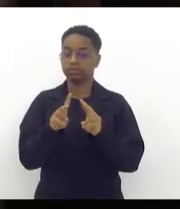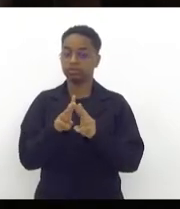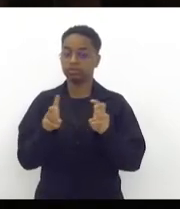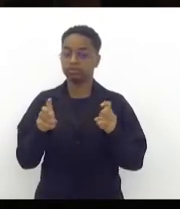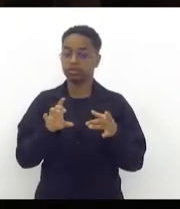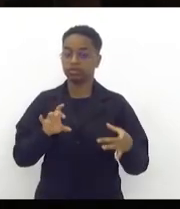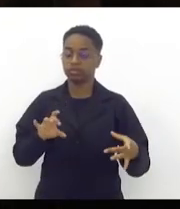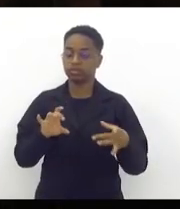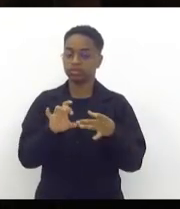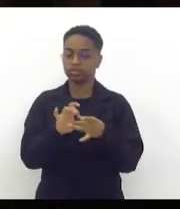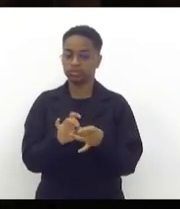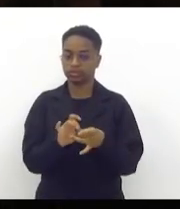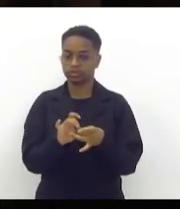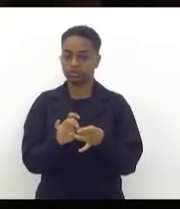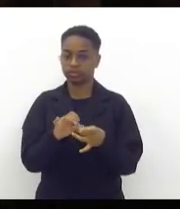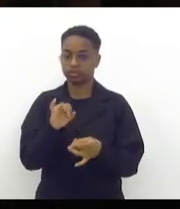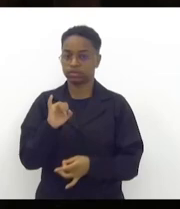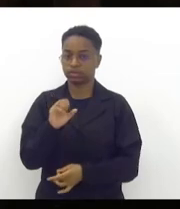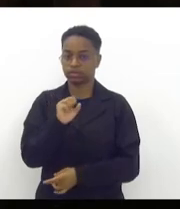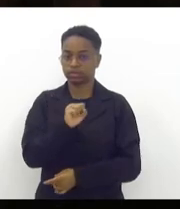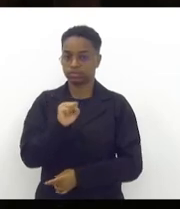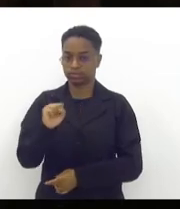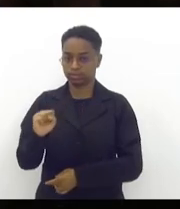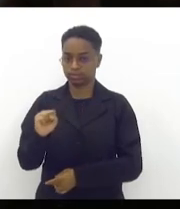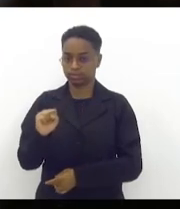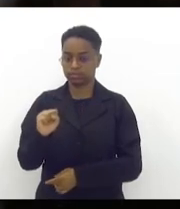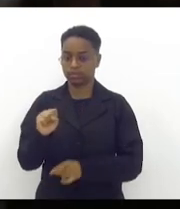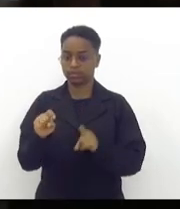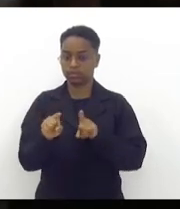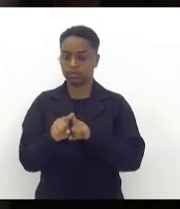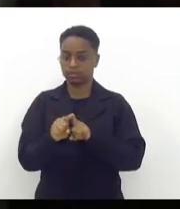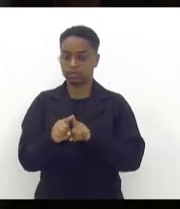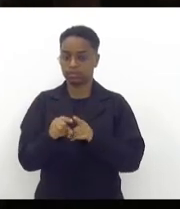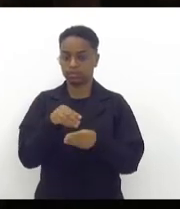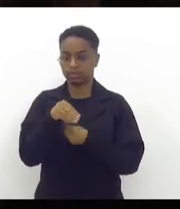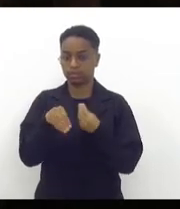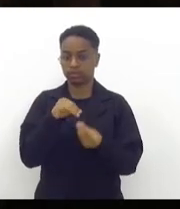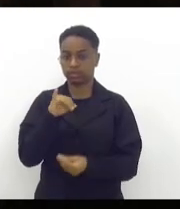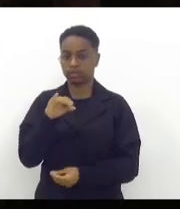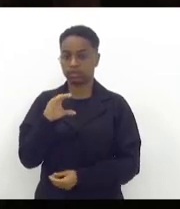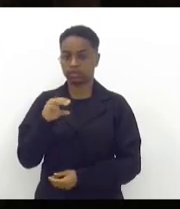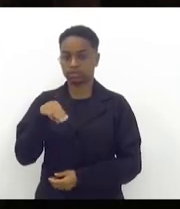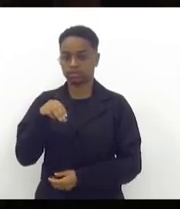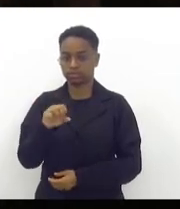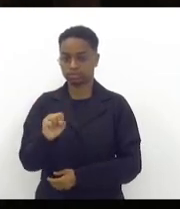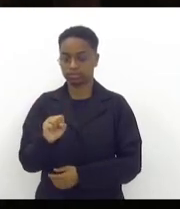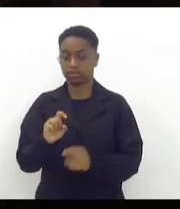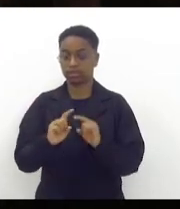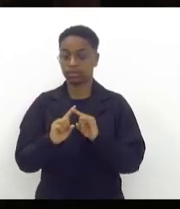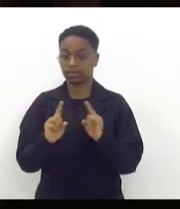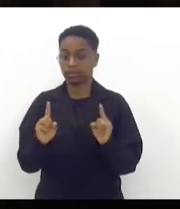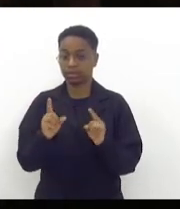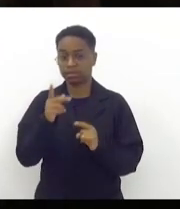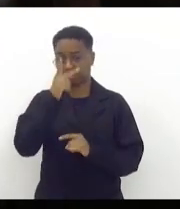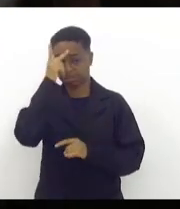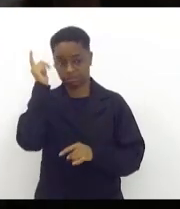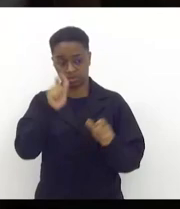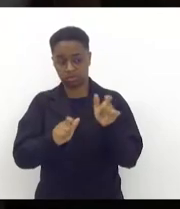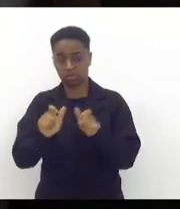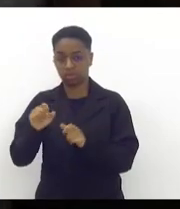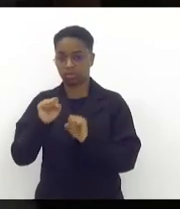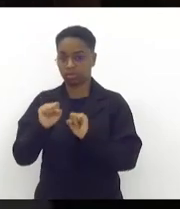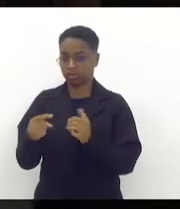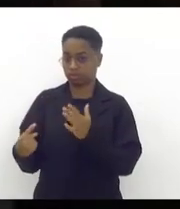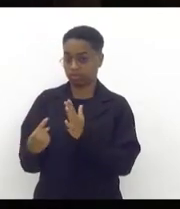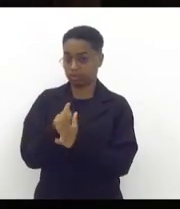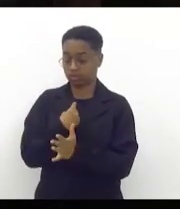fusão do ISS com o ICMS. Mas alguém há de me perguntar,